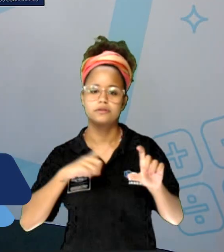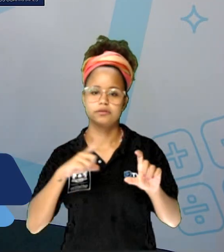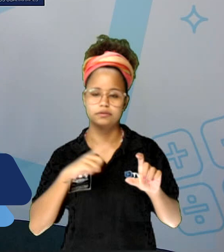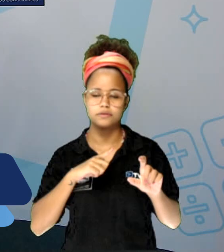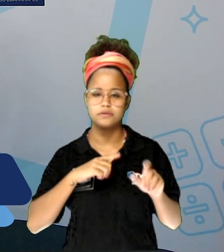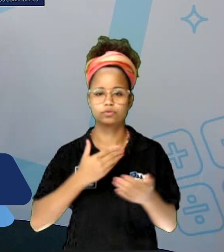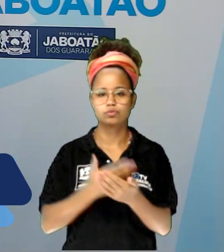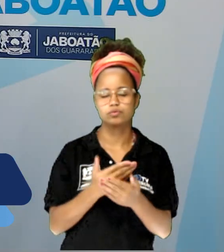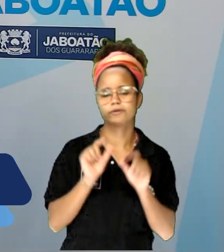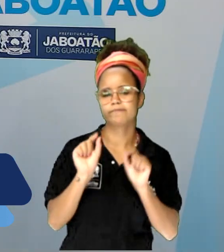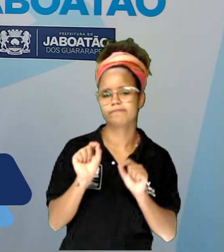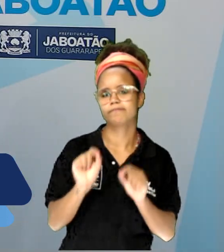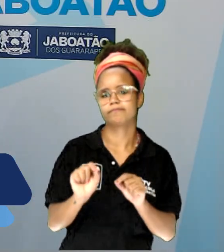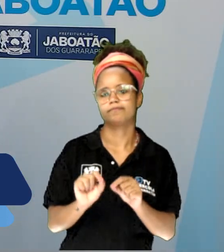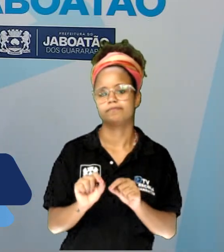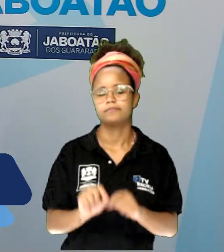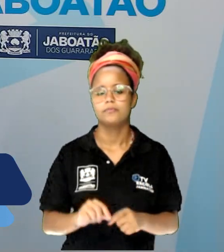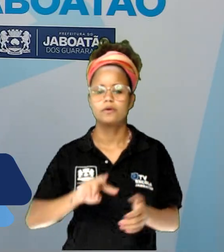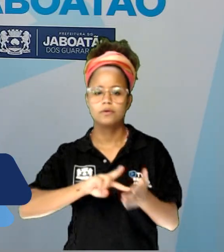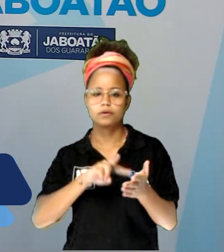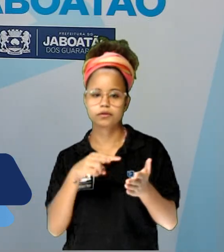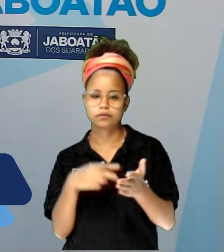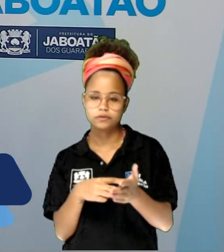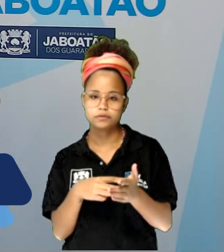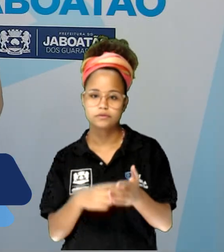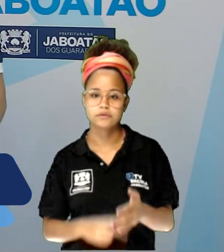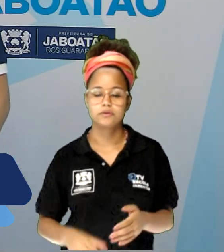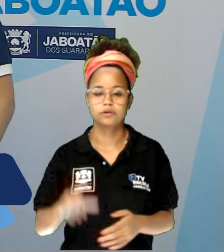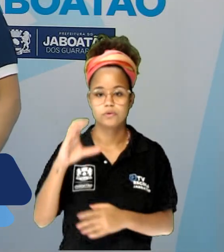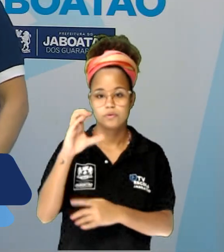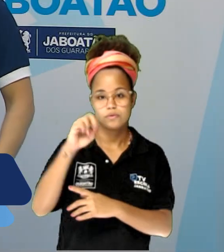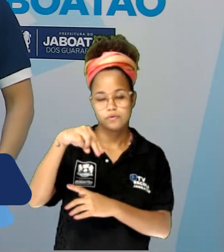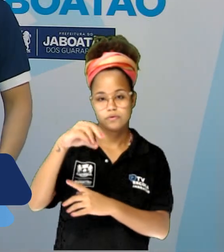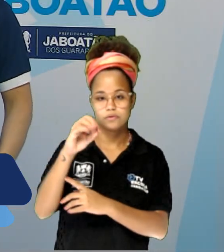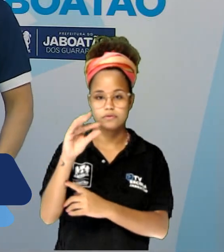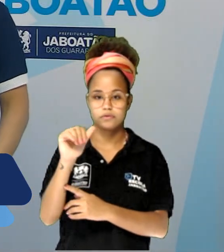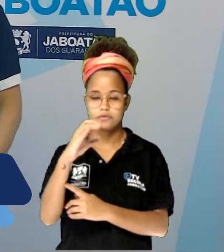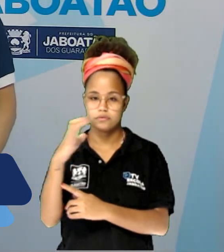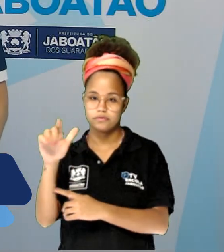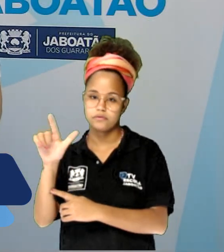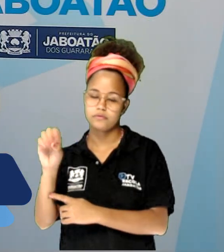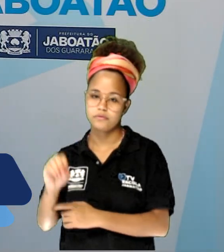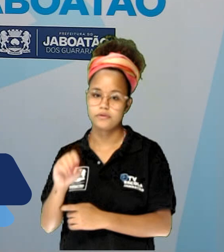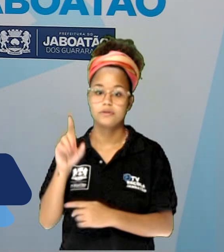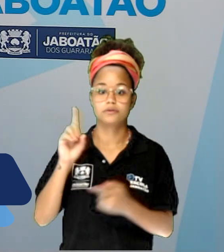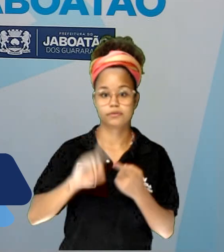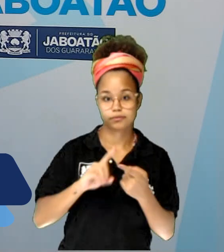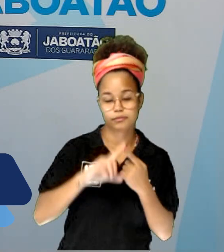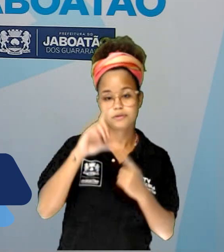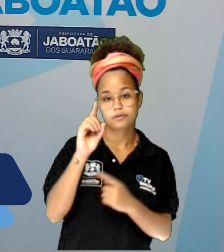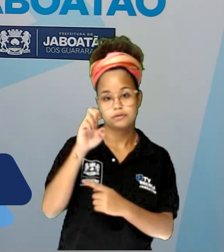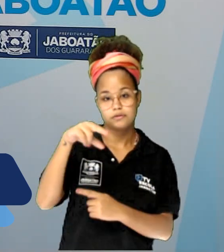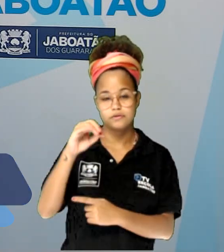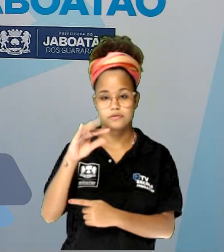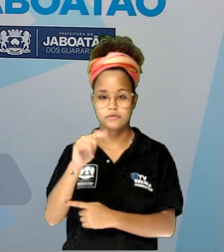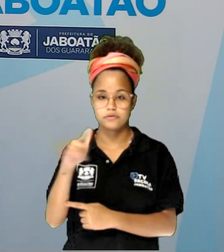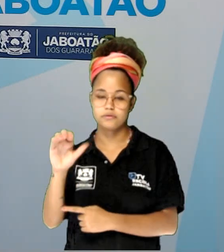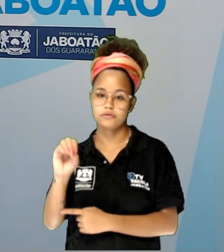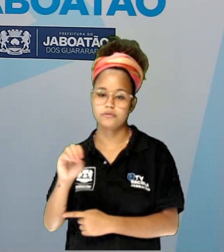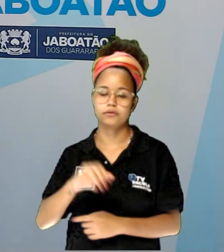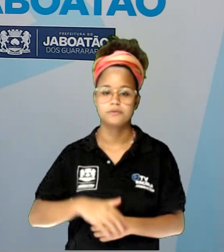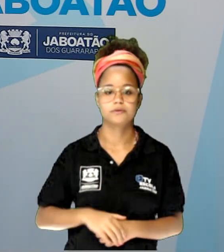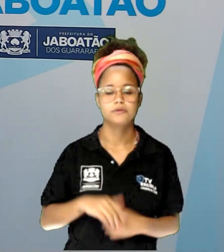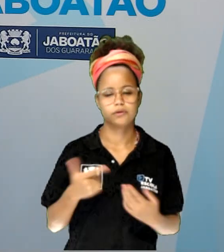trabalhar semântica, denotação e conotação. Antes de irmos diretamente às questões, eu queria lembrar a vocês que a